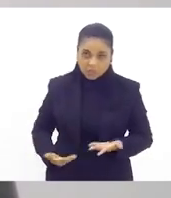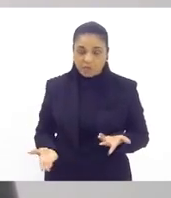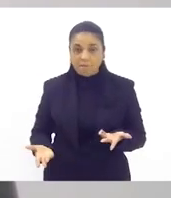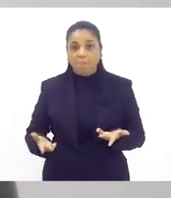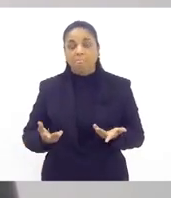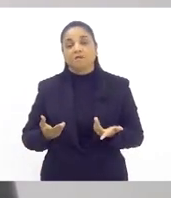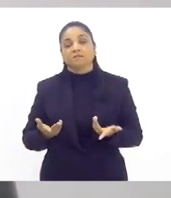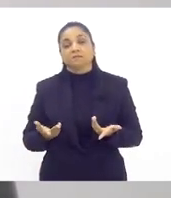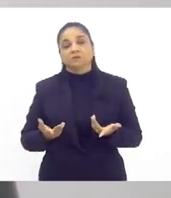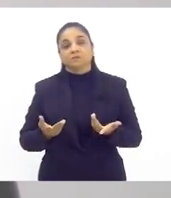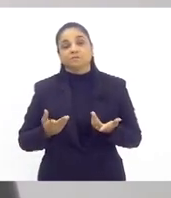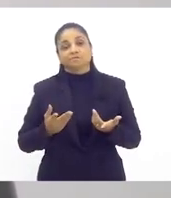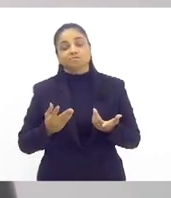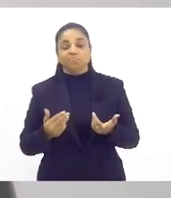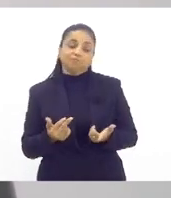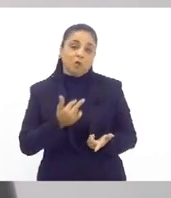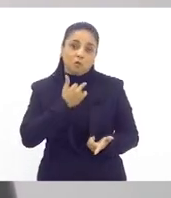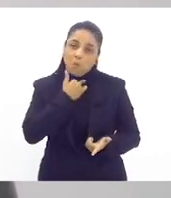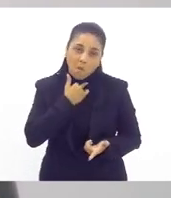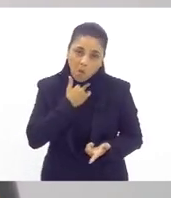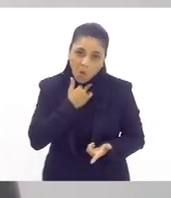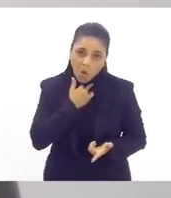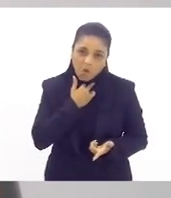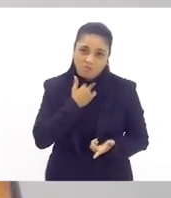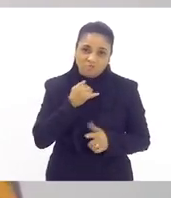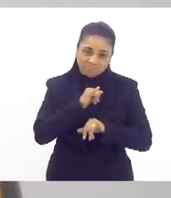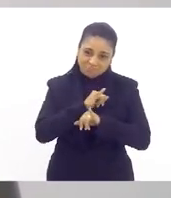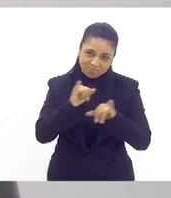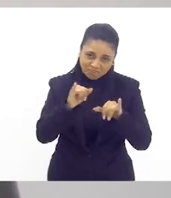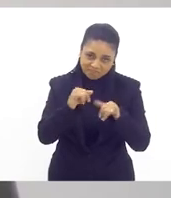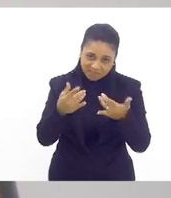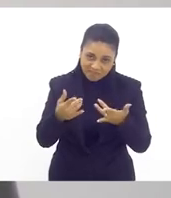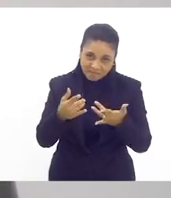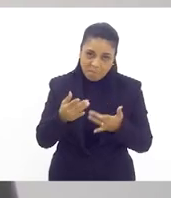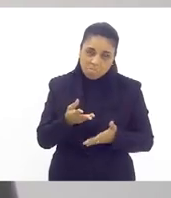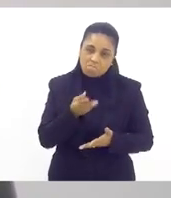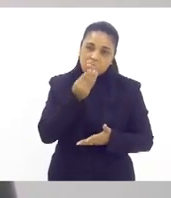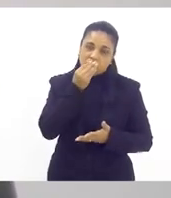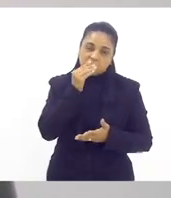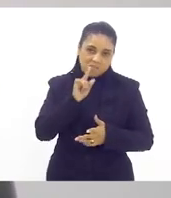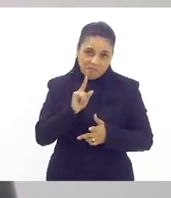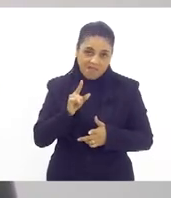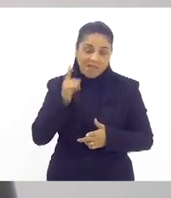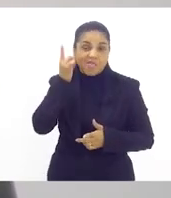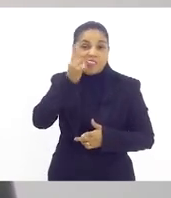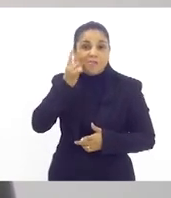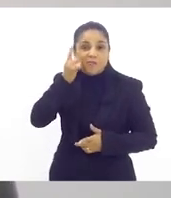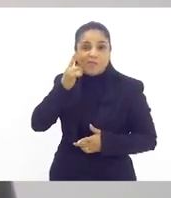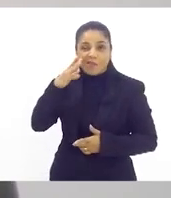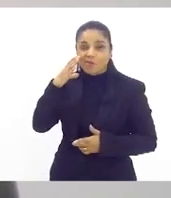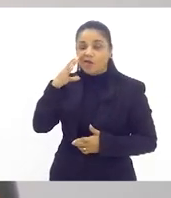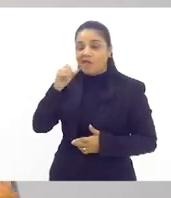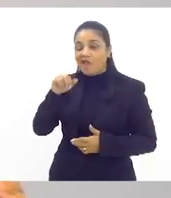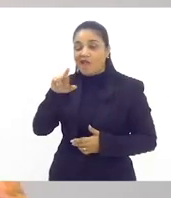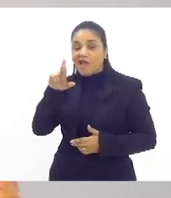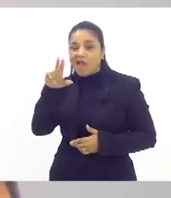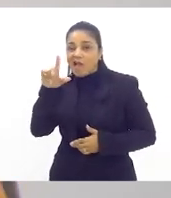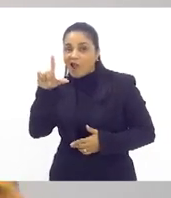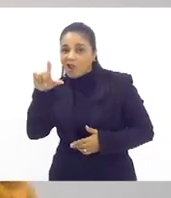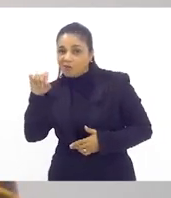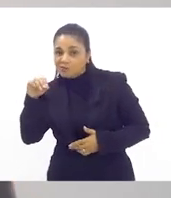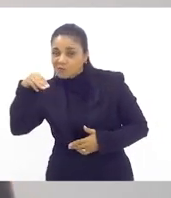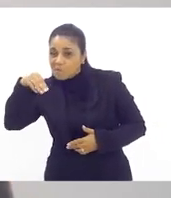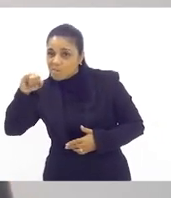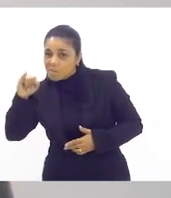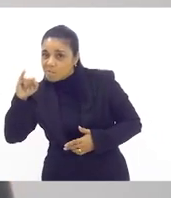dele e aí eu não posso deixar de citar um deputado muito importante dessa casa que é o deputado Carlos smim porque ele ele